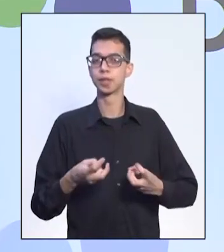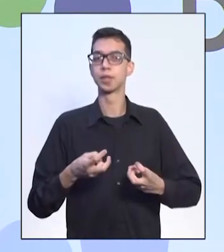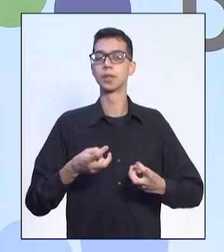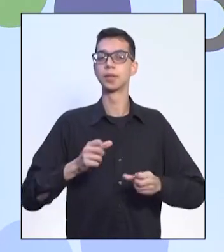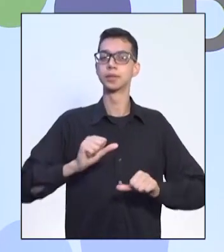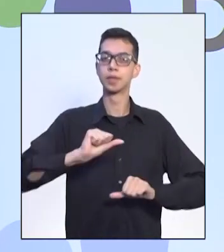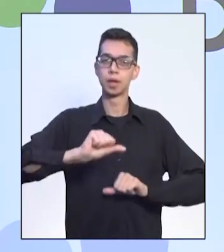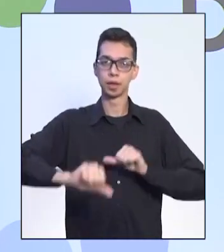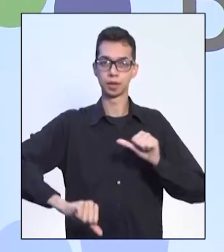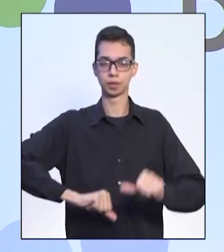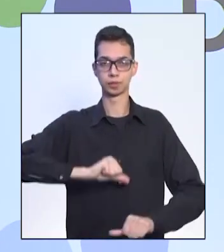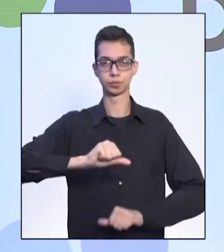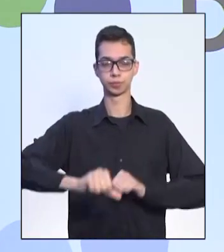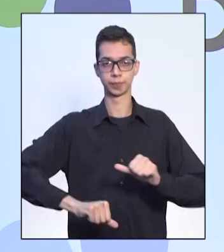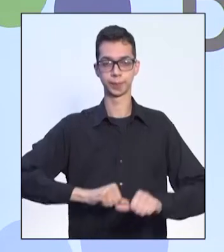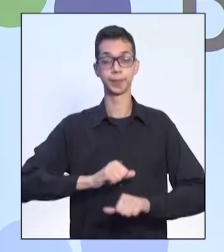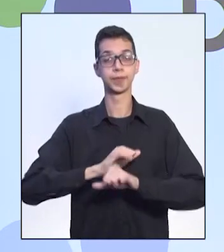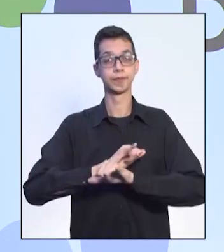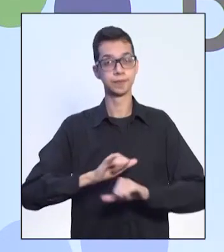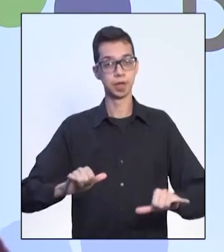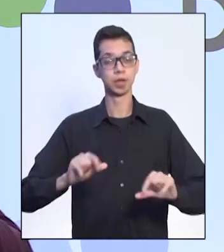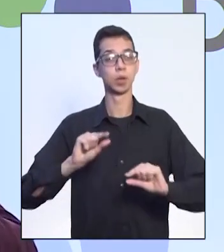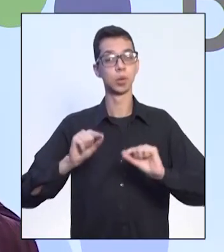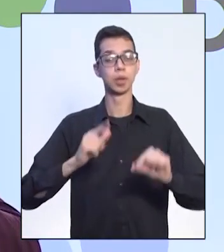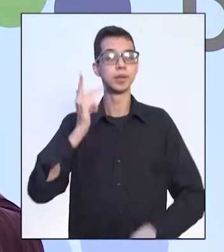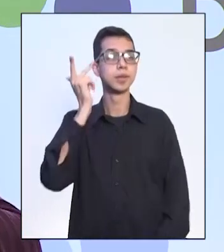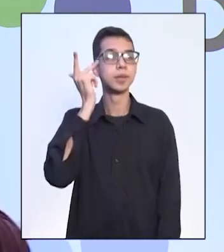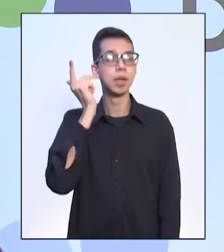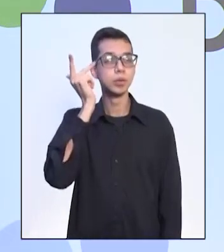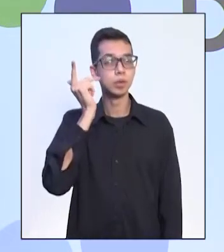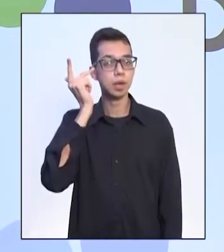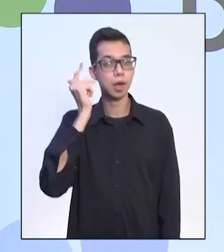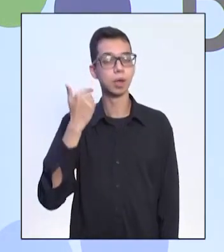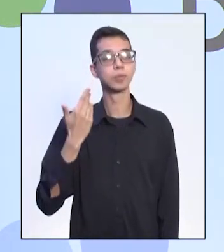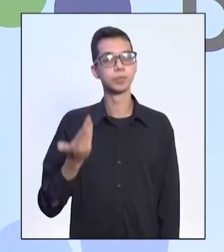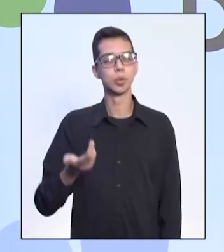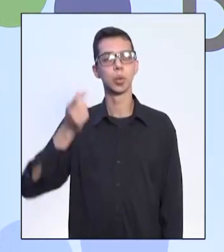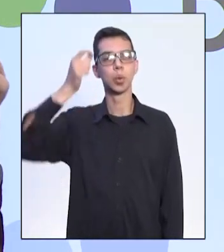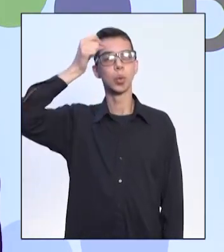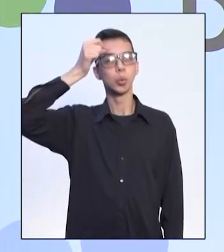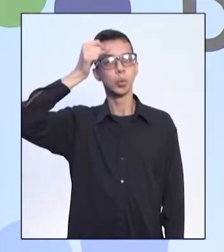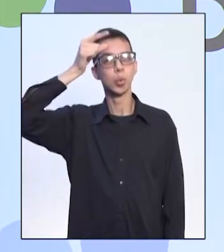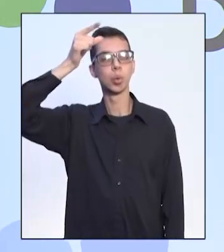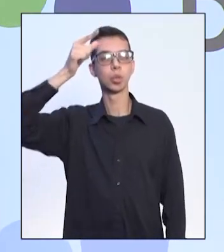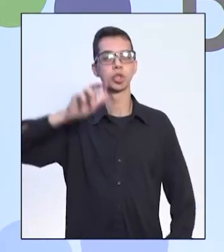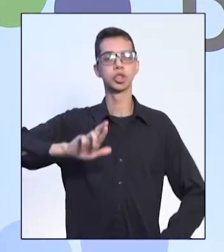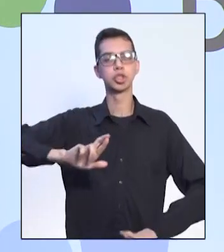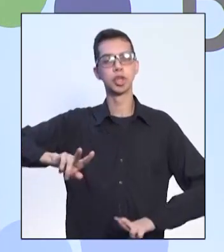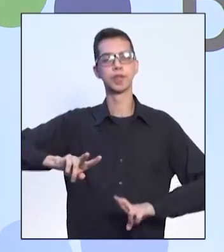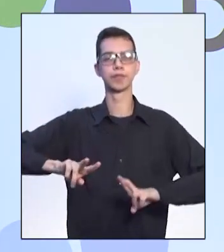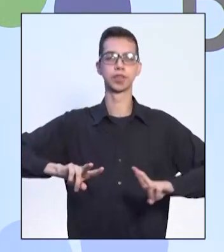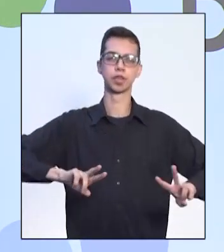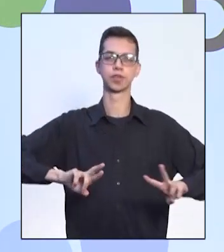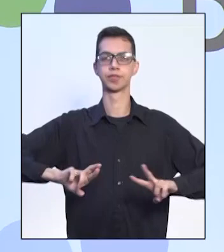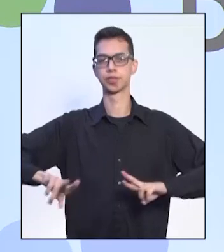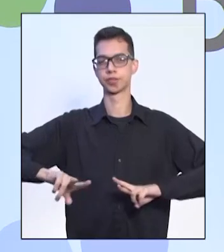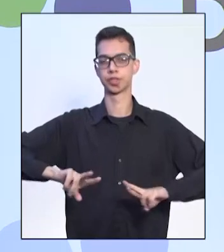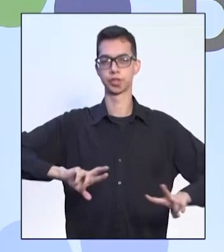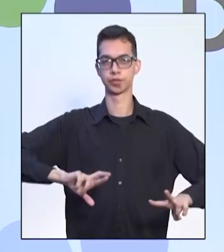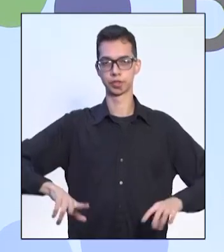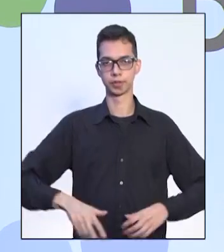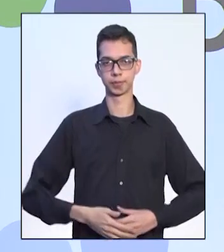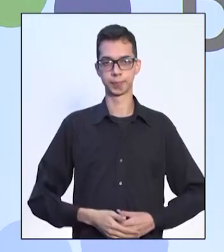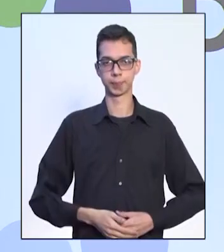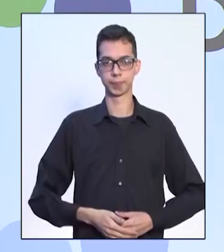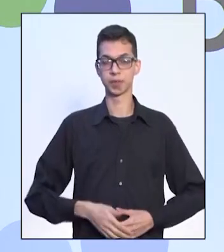aqui chamar nesse momento de naturais, as culturas vão tomando direções tão diferentes que em alguns momentos a gente até ousa dizer